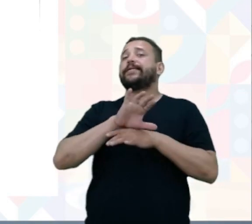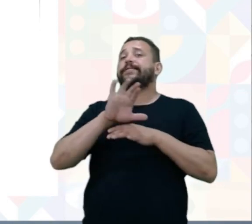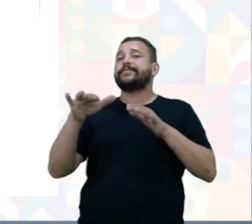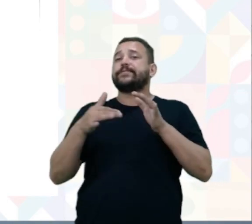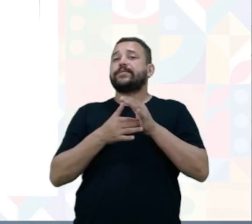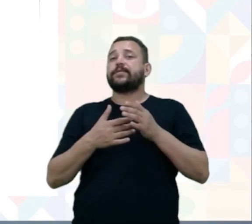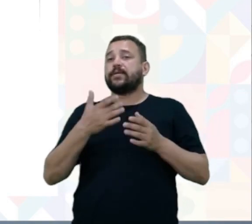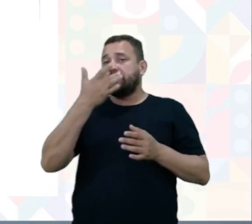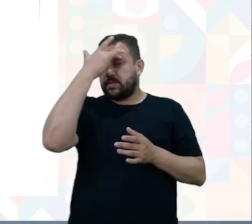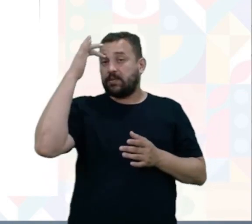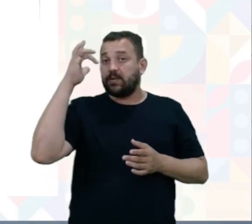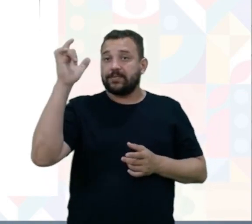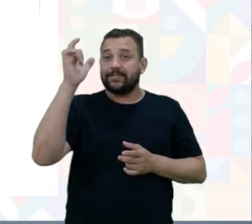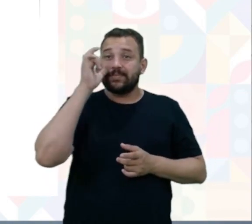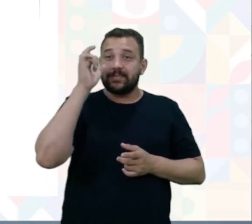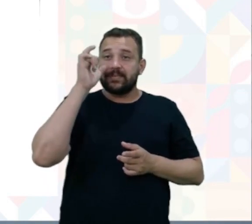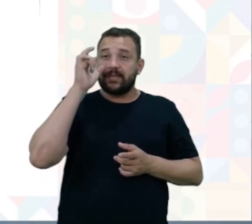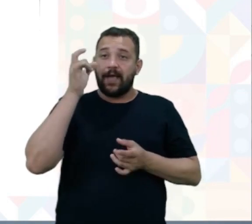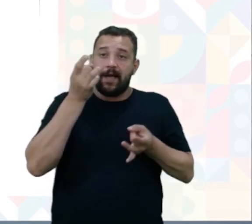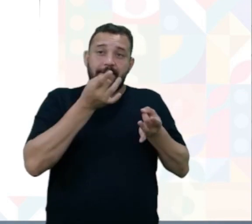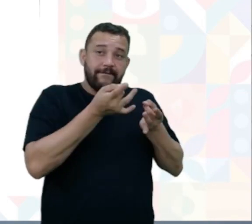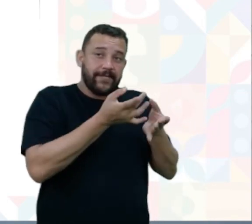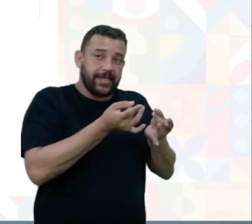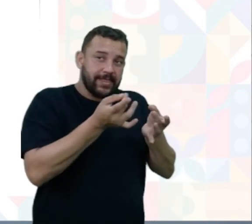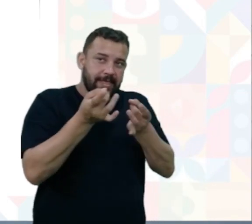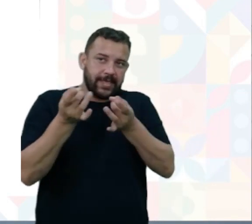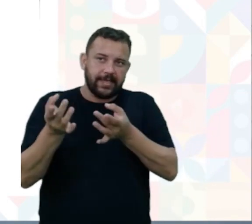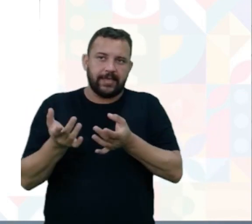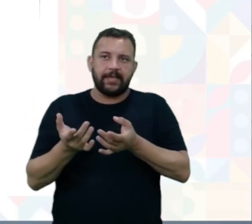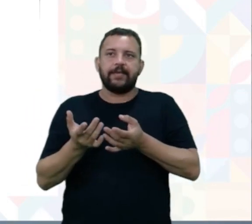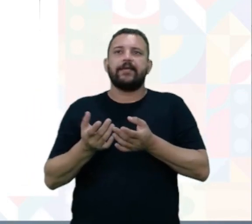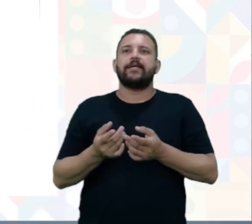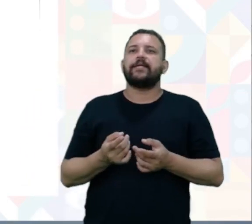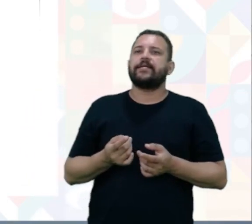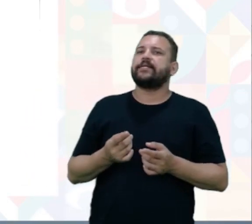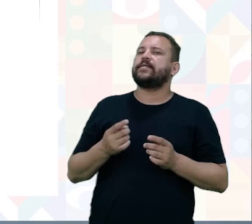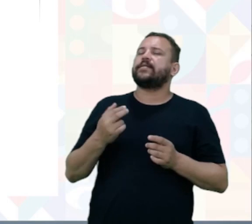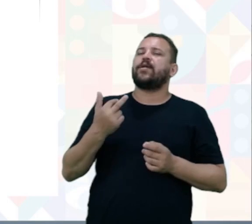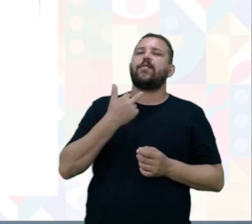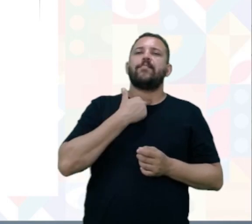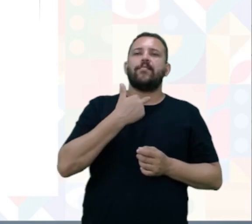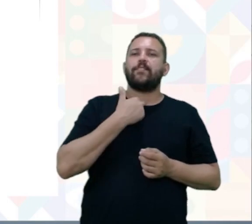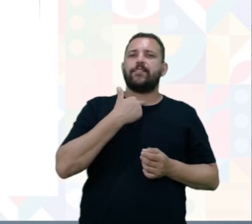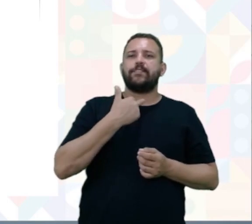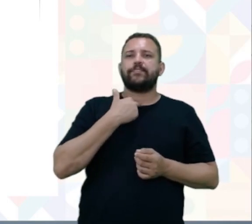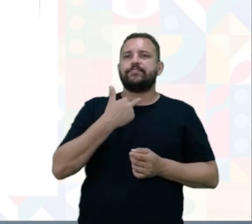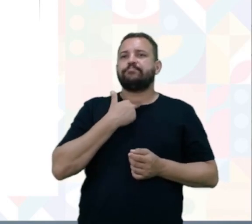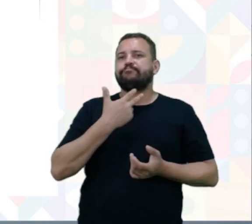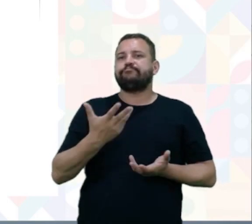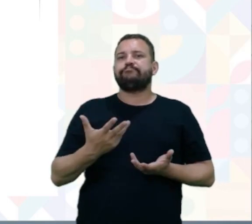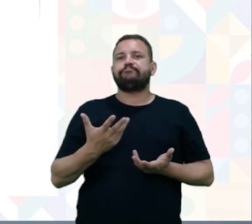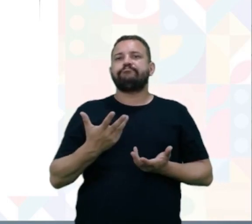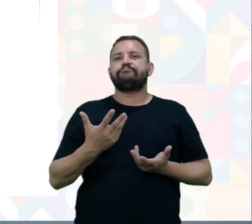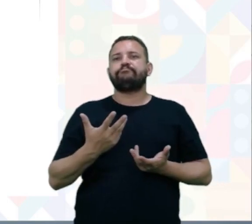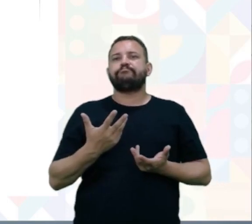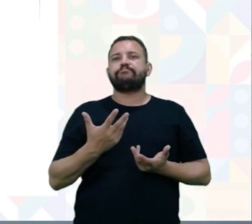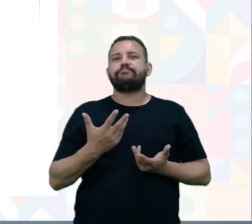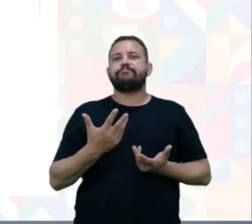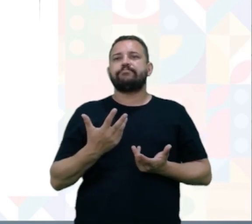os interessados em fornecer bens e serviços, não devendo haver nenhum tipo